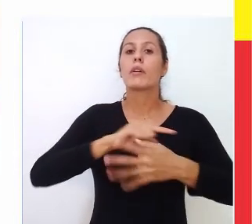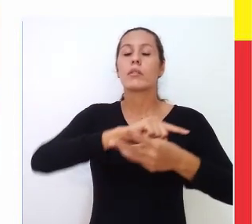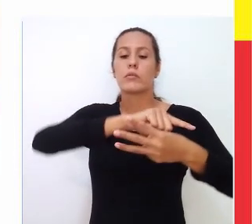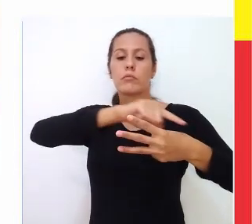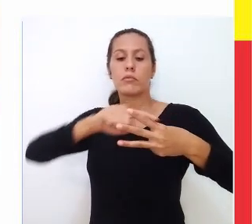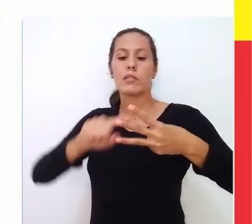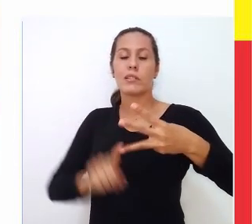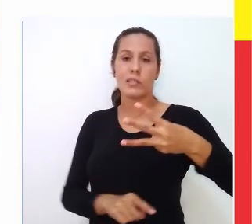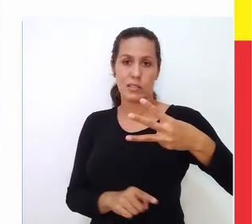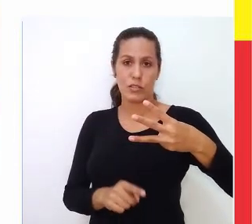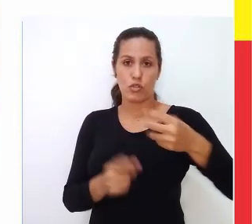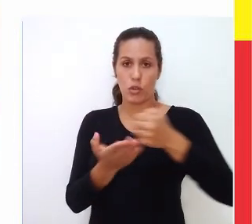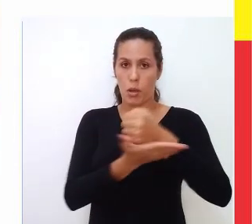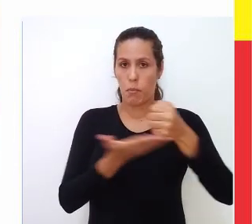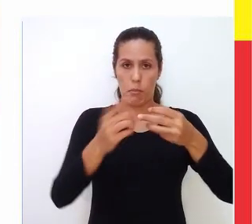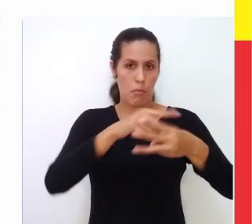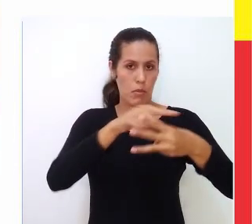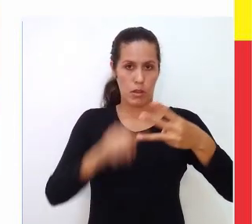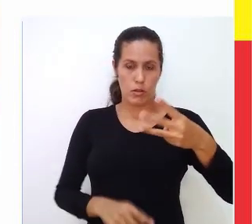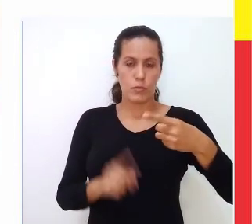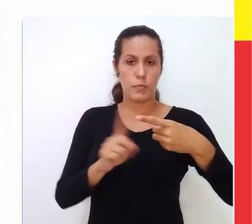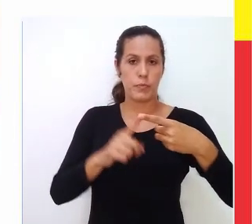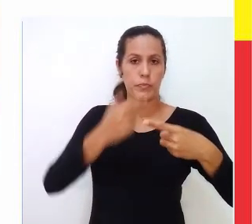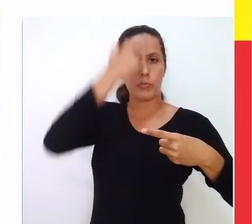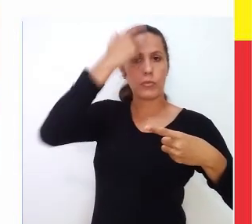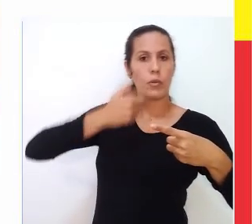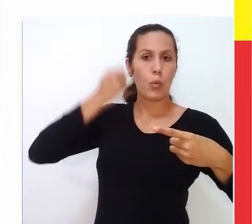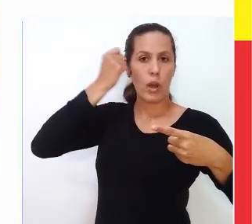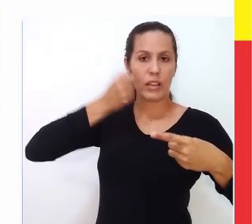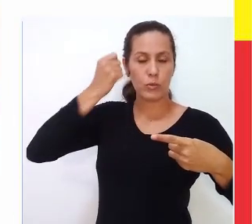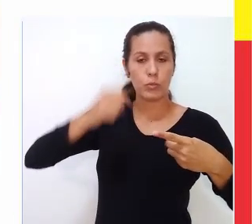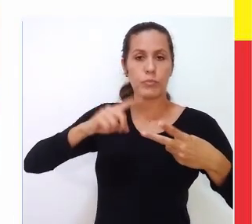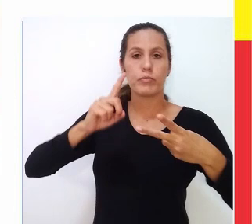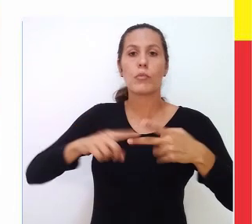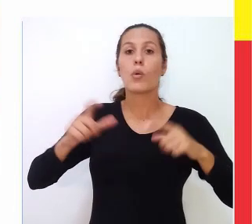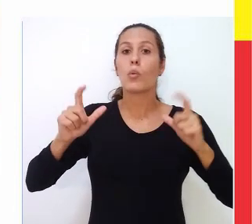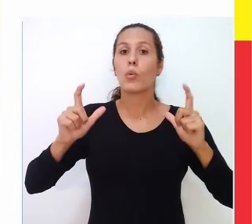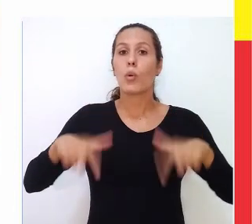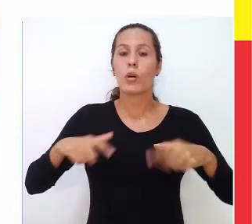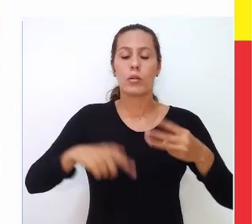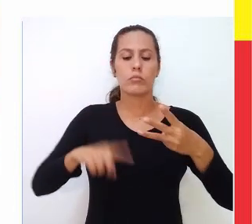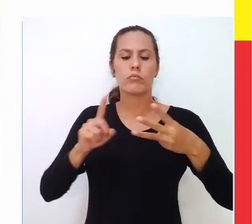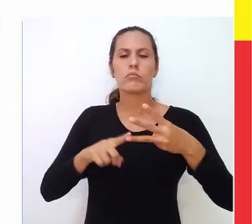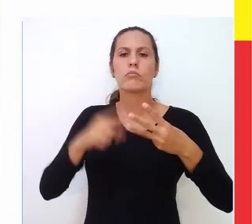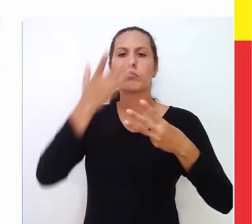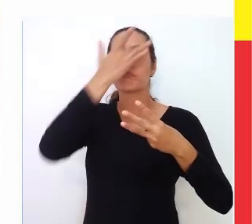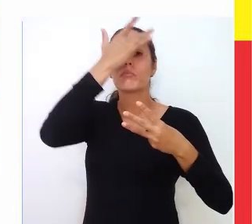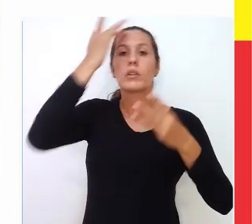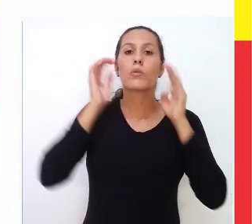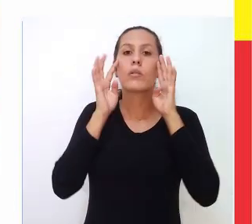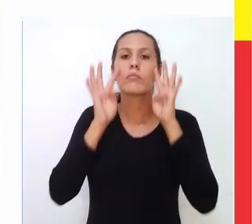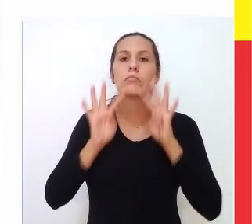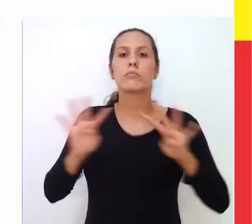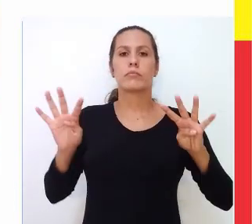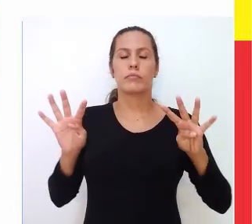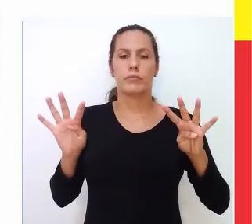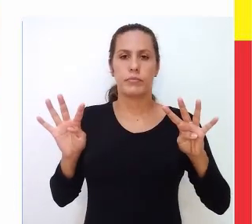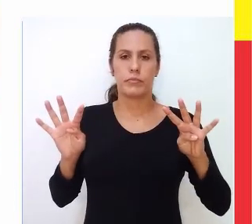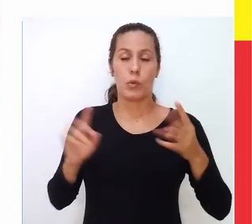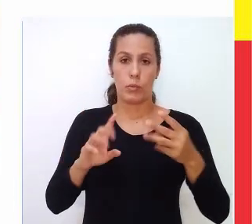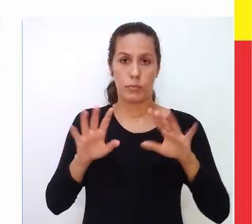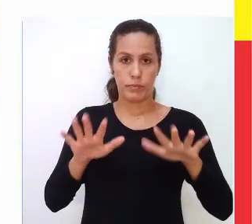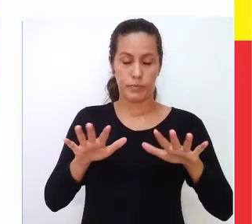necessários apenas 3 elementos básicos: o ator, o espaço e o público.